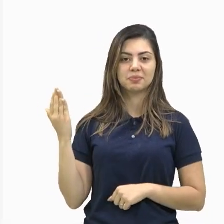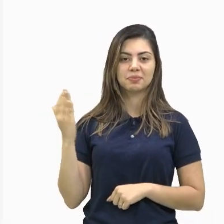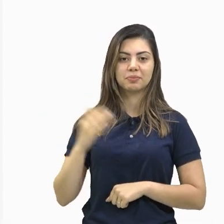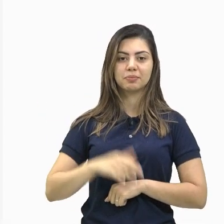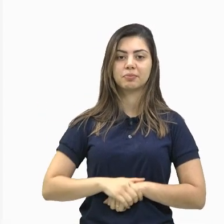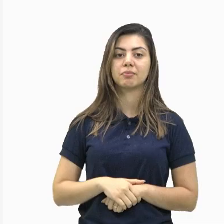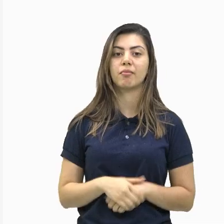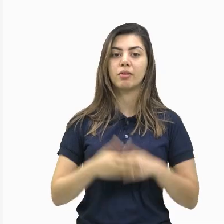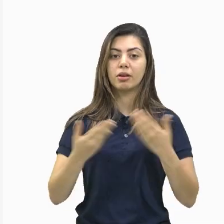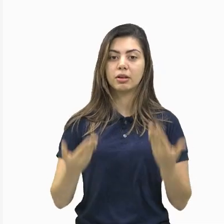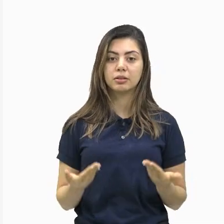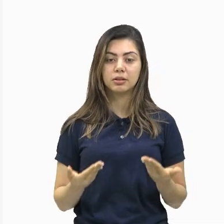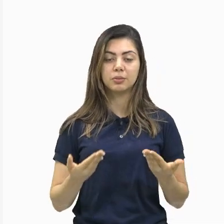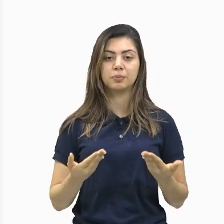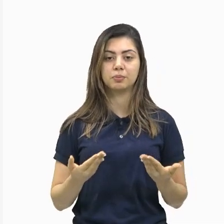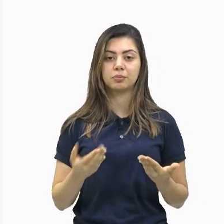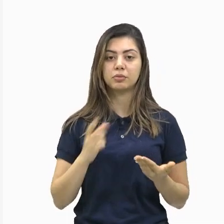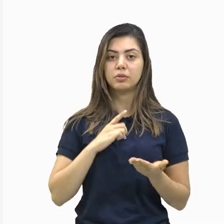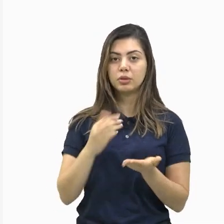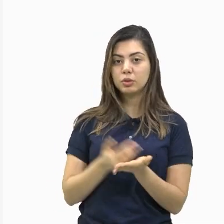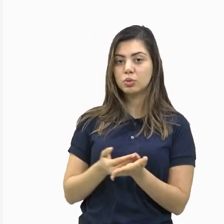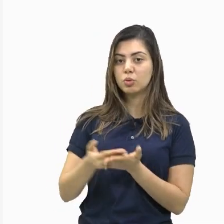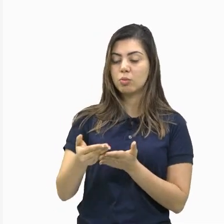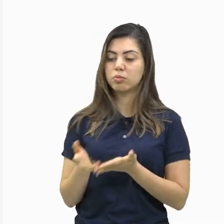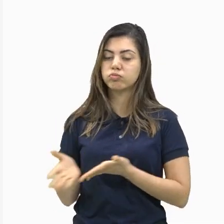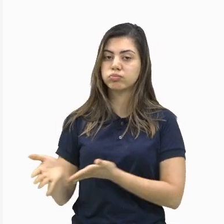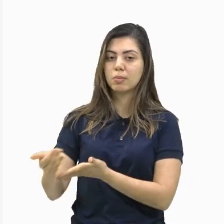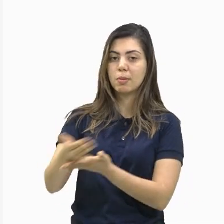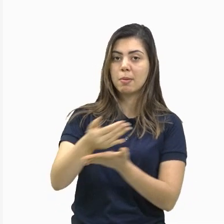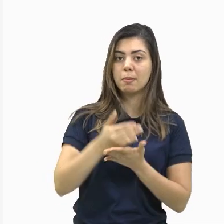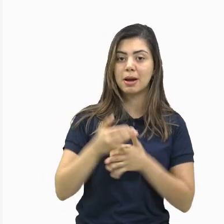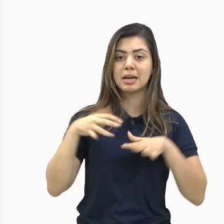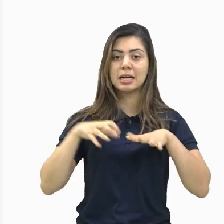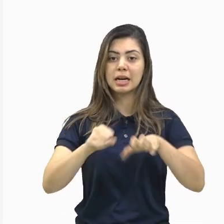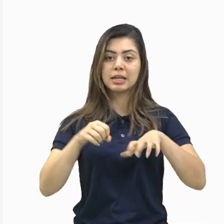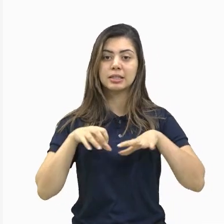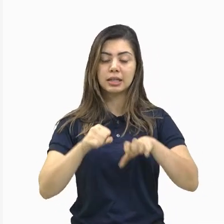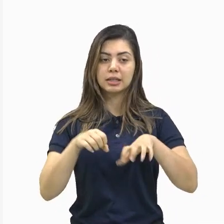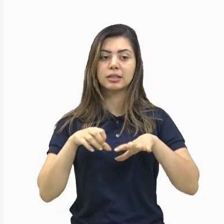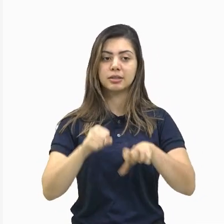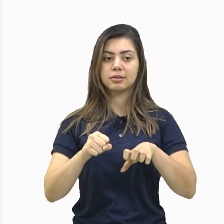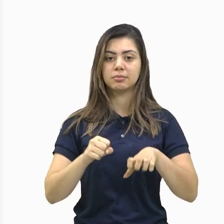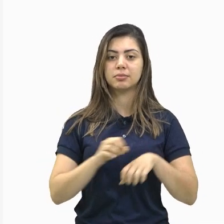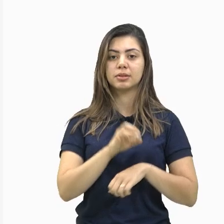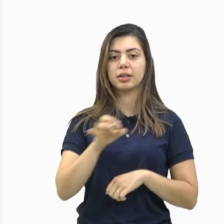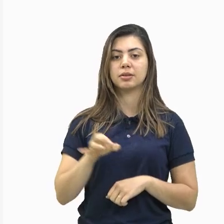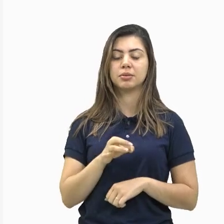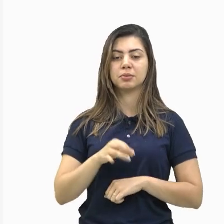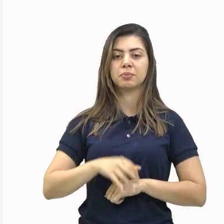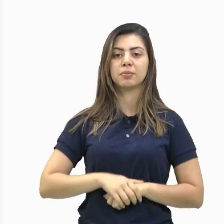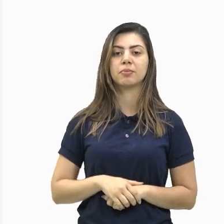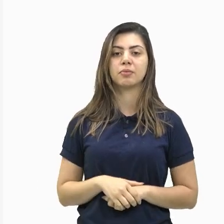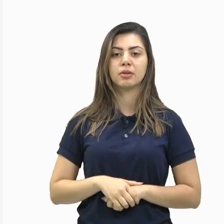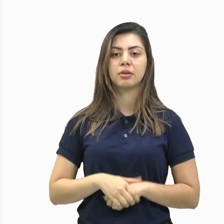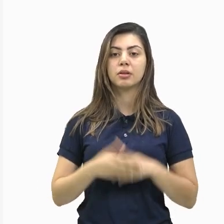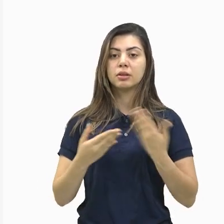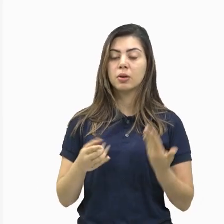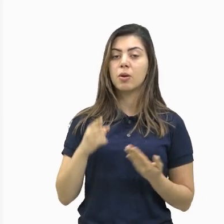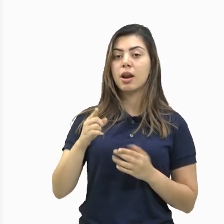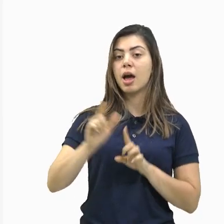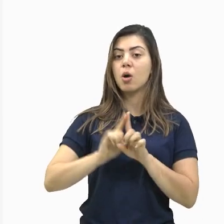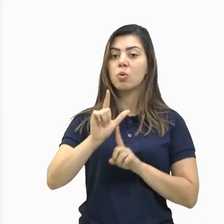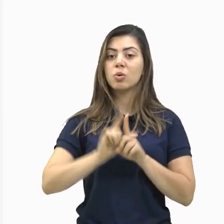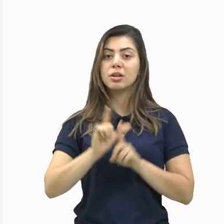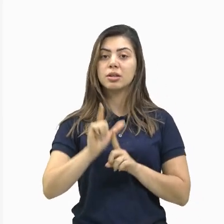No início da safra, olha aqui o nosso exemplo. No início da safra de açaí, no início da safra, 1 litro de açaí